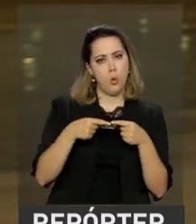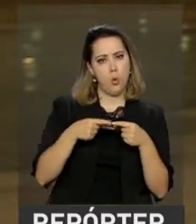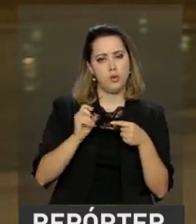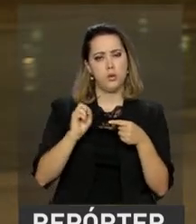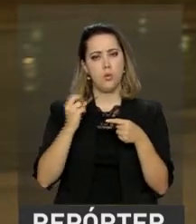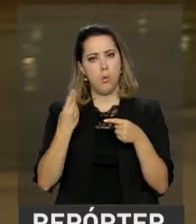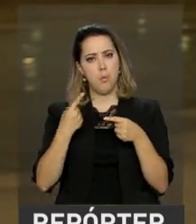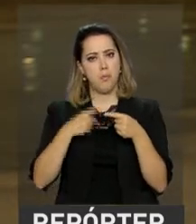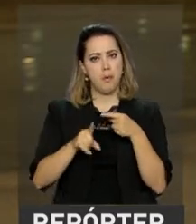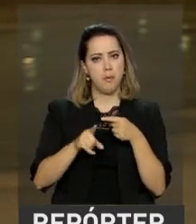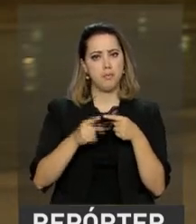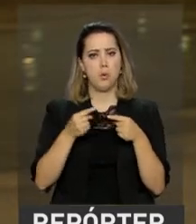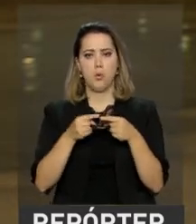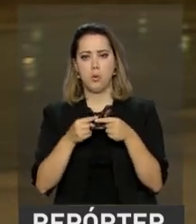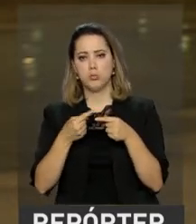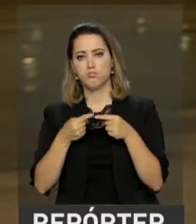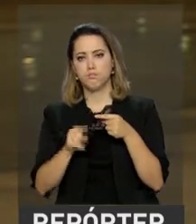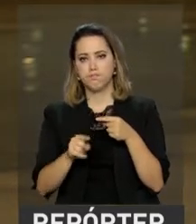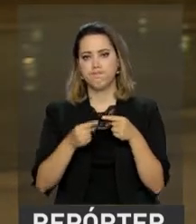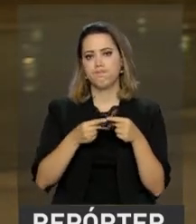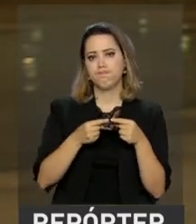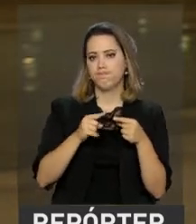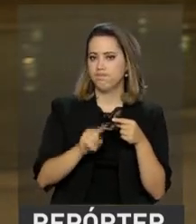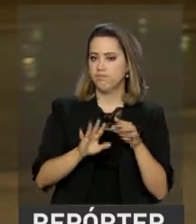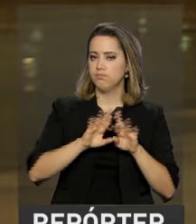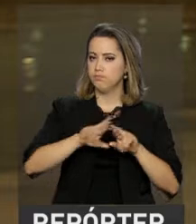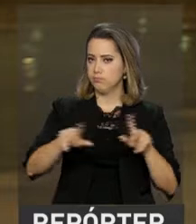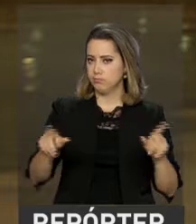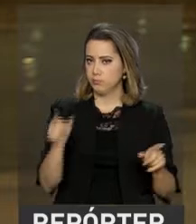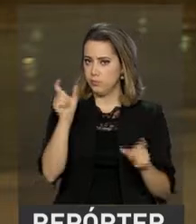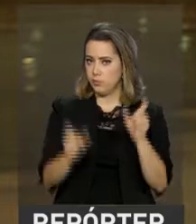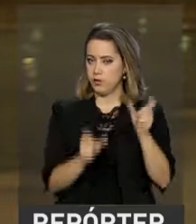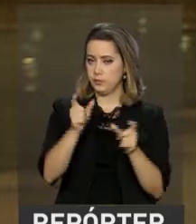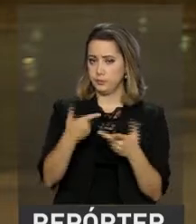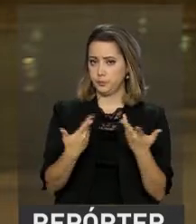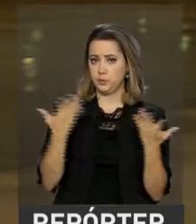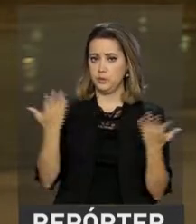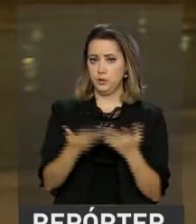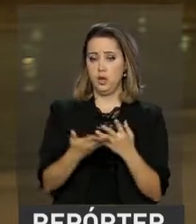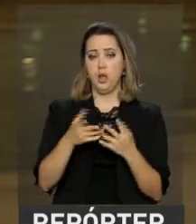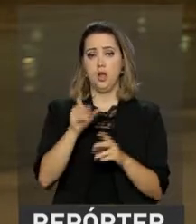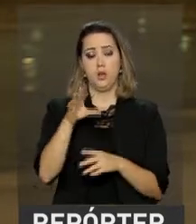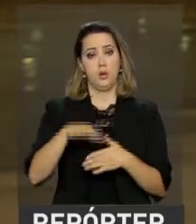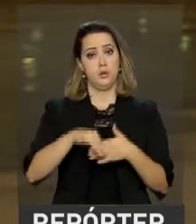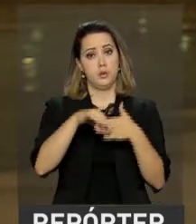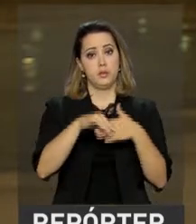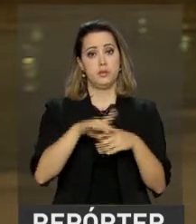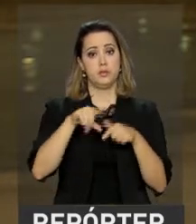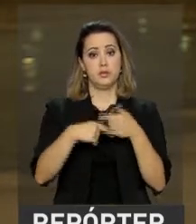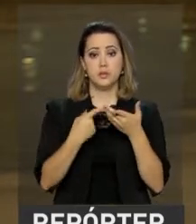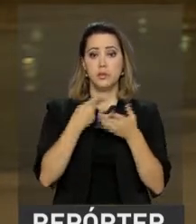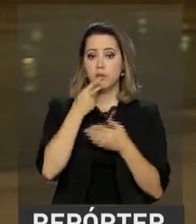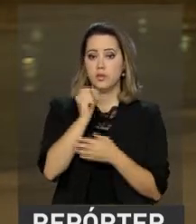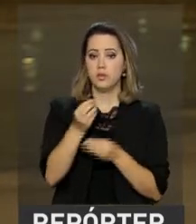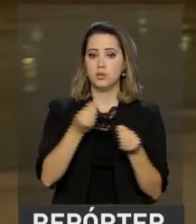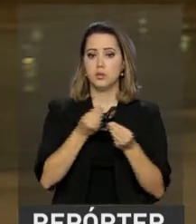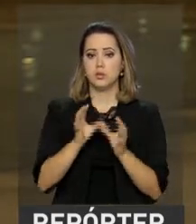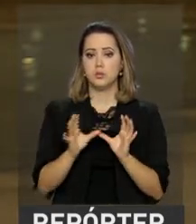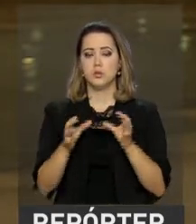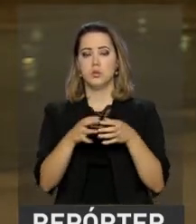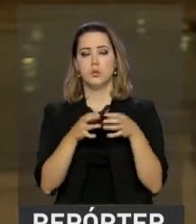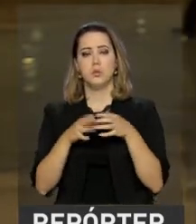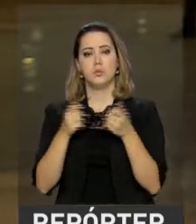momento os líderes dos partidos estão orientando as bancadas sobre como cada legenda deve votar somente após essa fase é que será